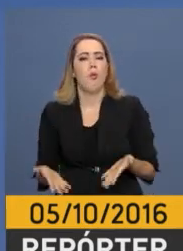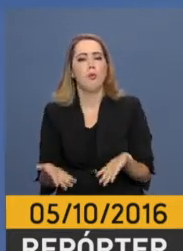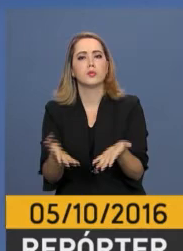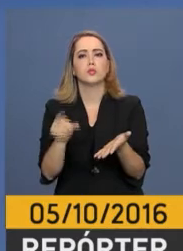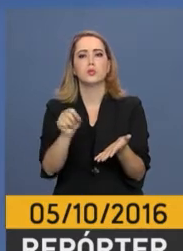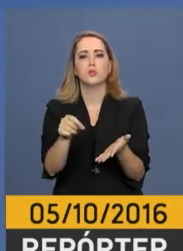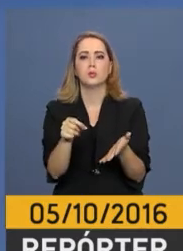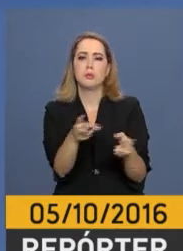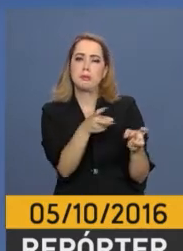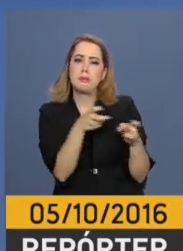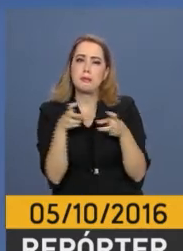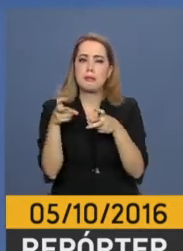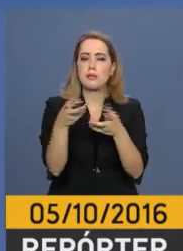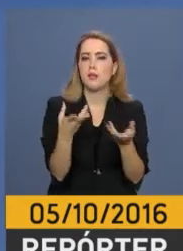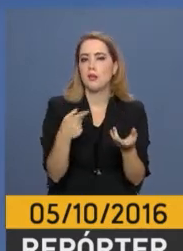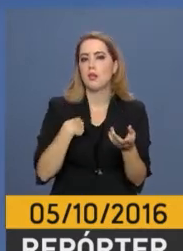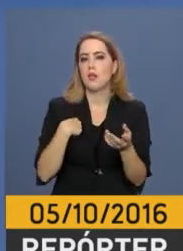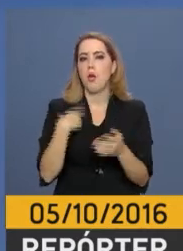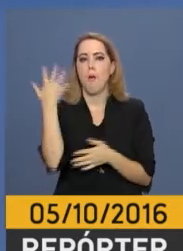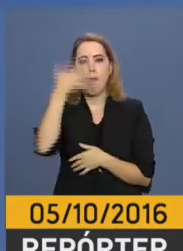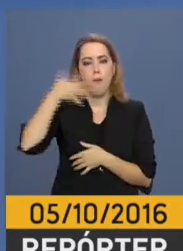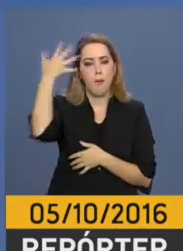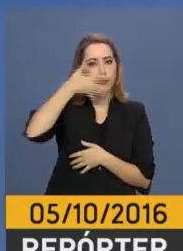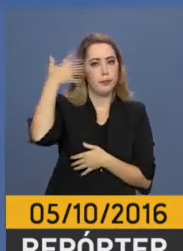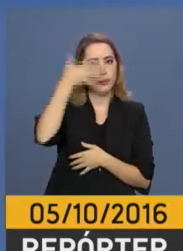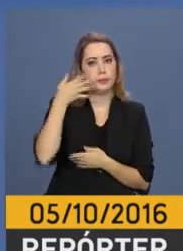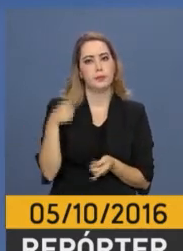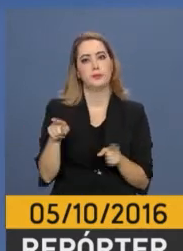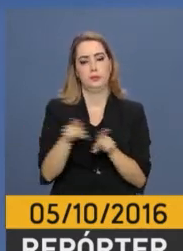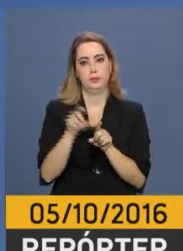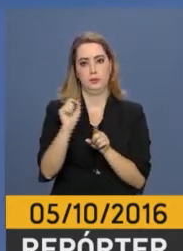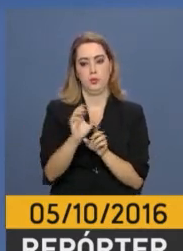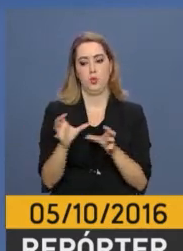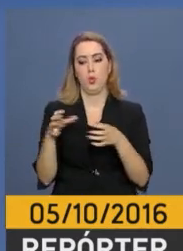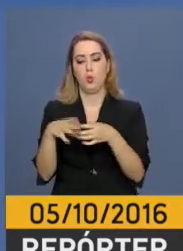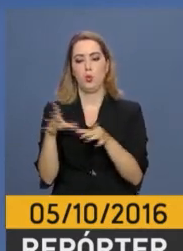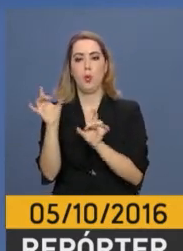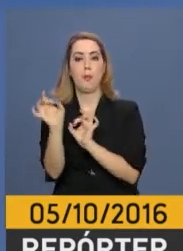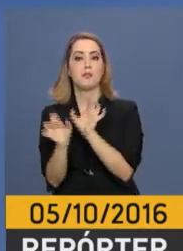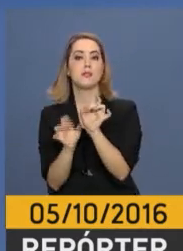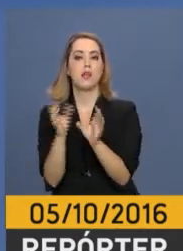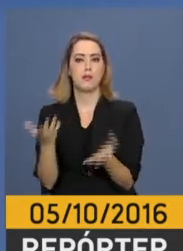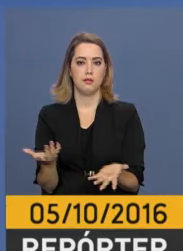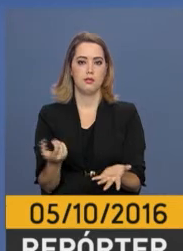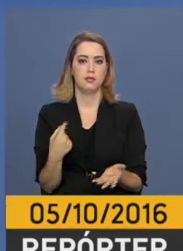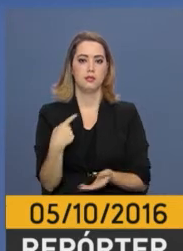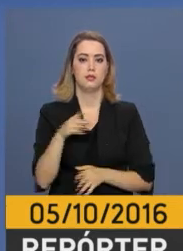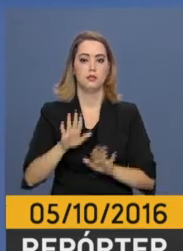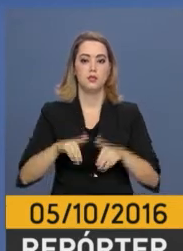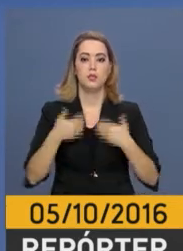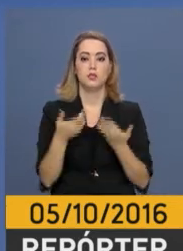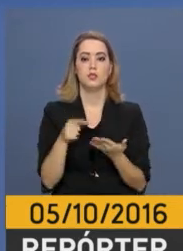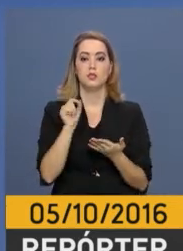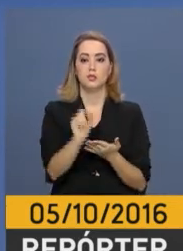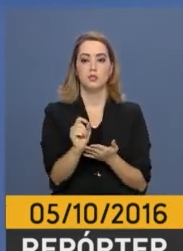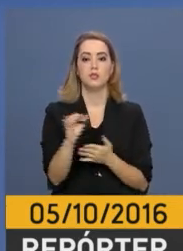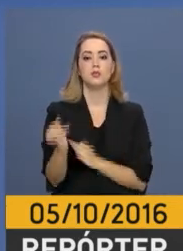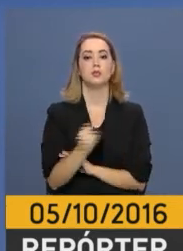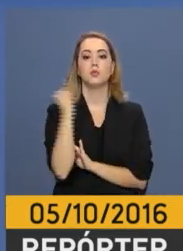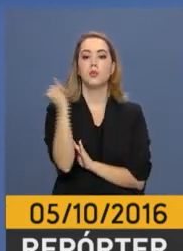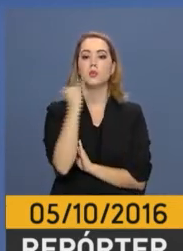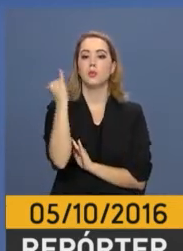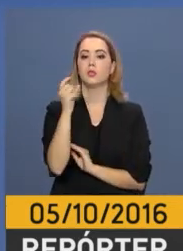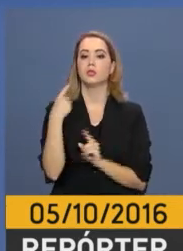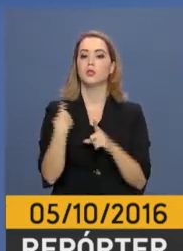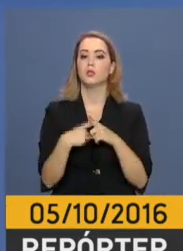vai fazer palestras né pra setores específicos então vai ser um vai ser importante